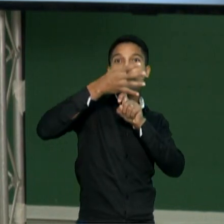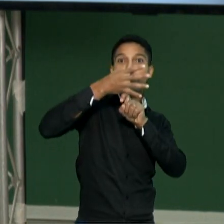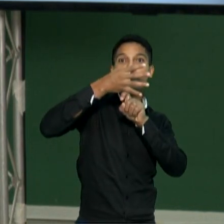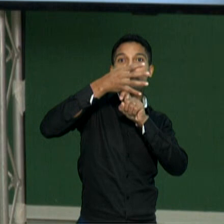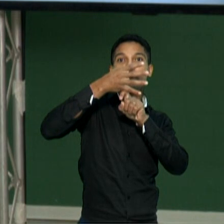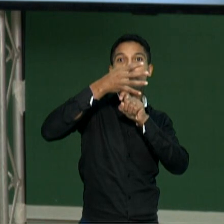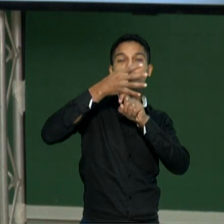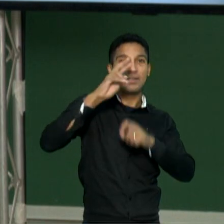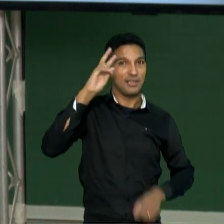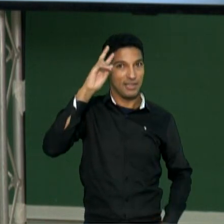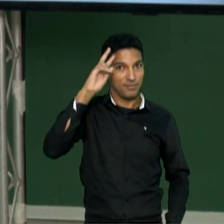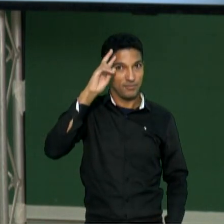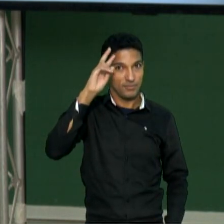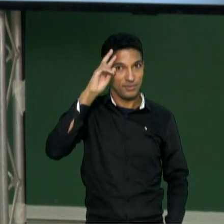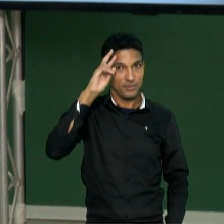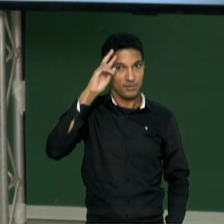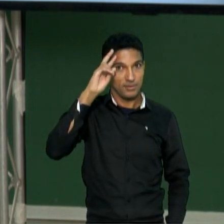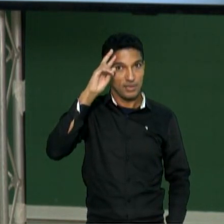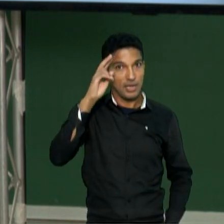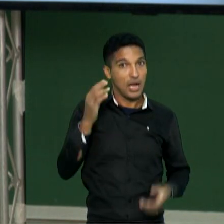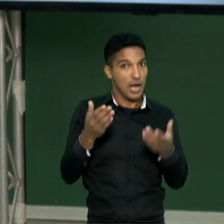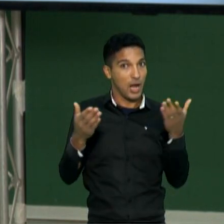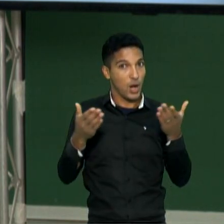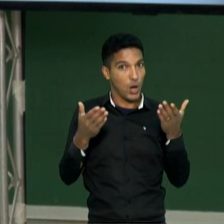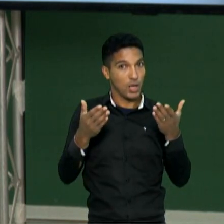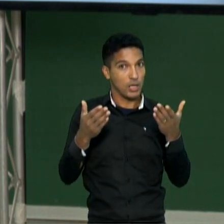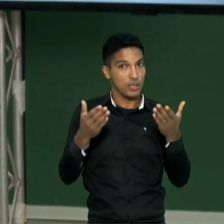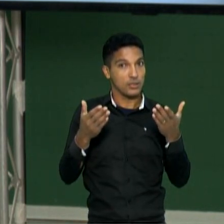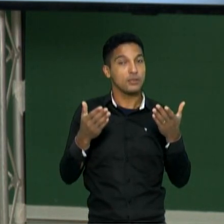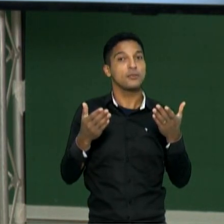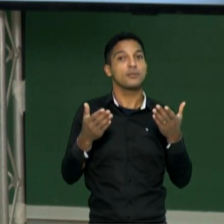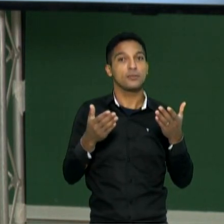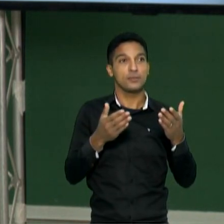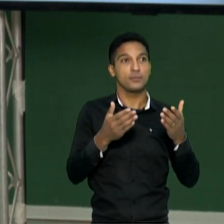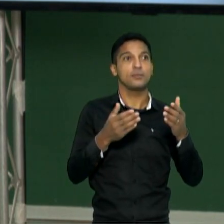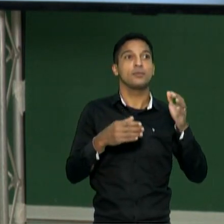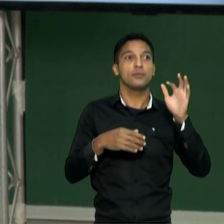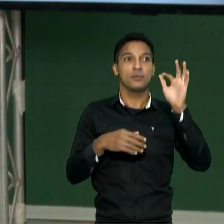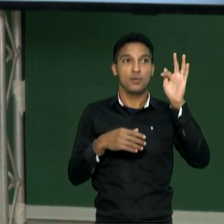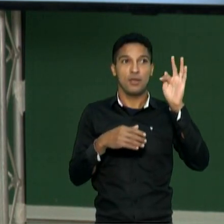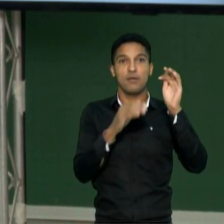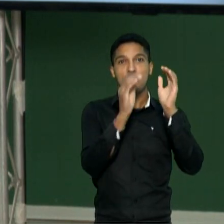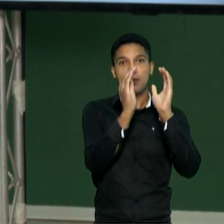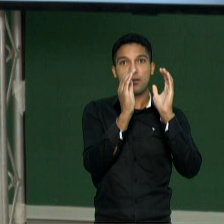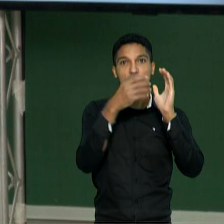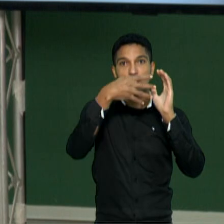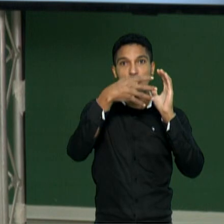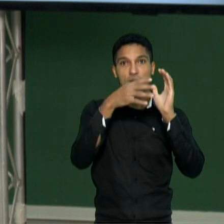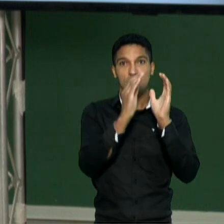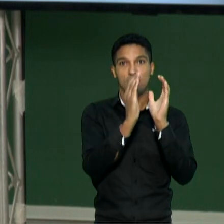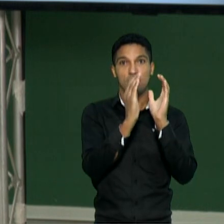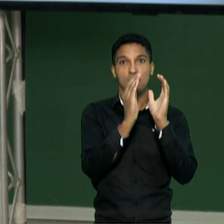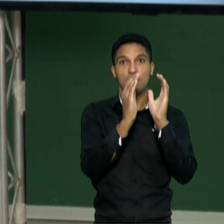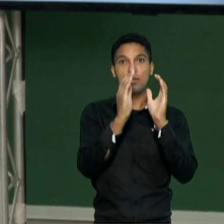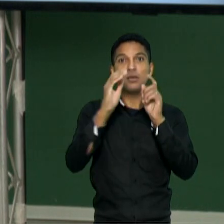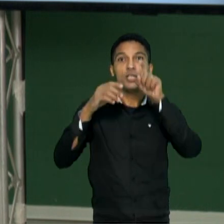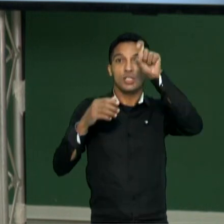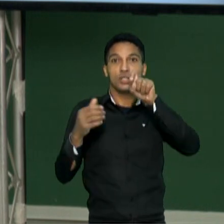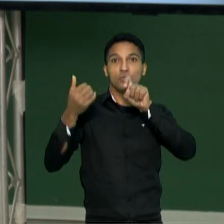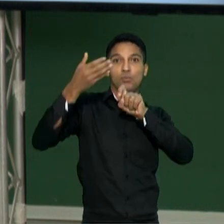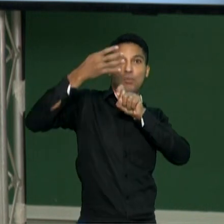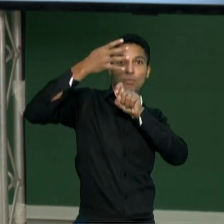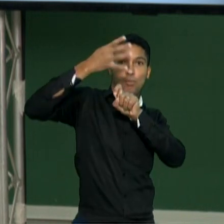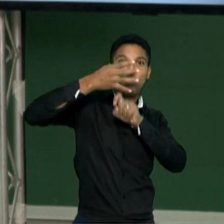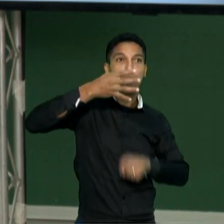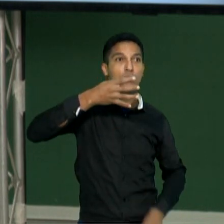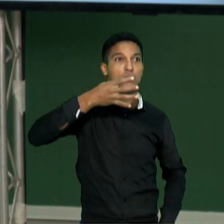B, eu troquei o x por menos 4. Agora, vou trocar o x por 4. Trocando o x por 4, eu tenho